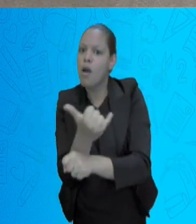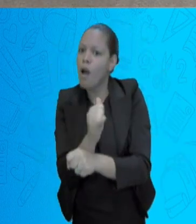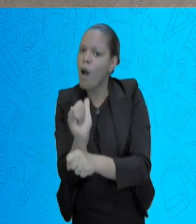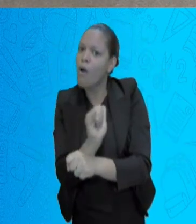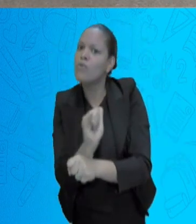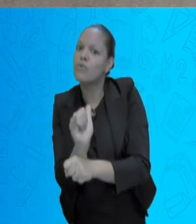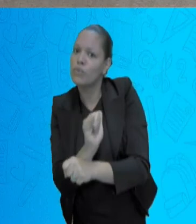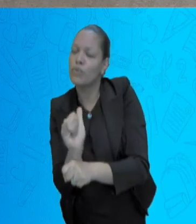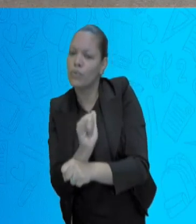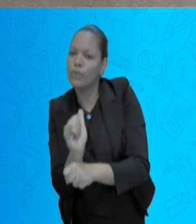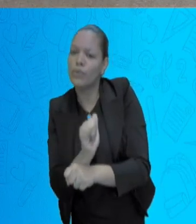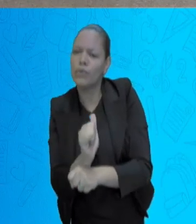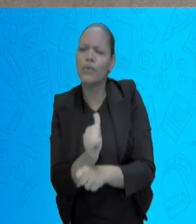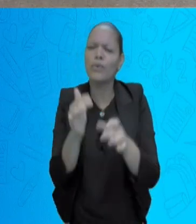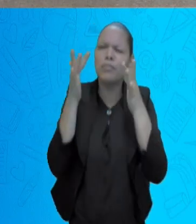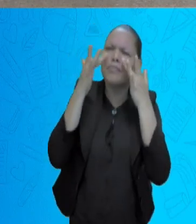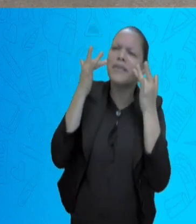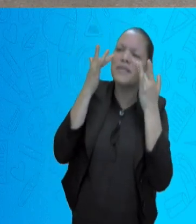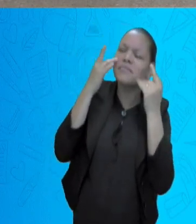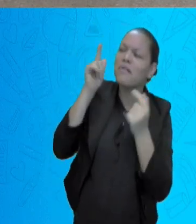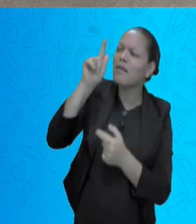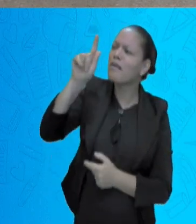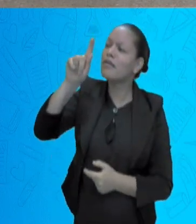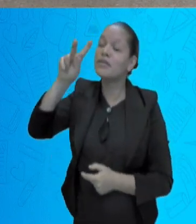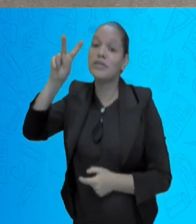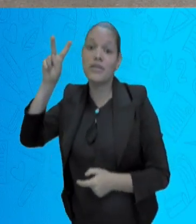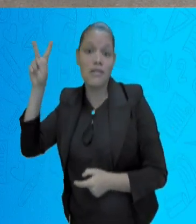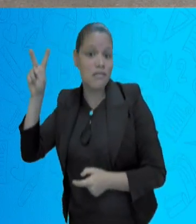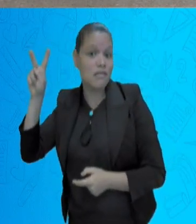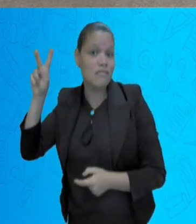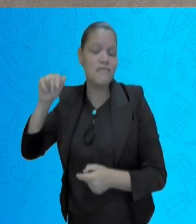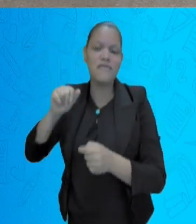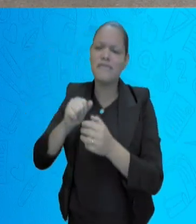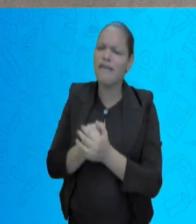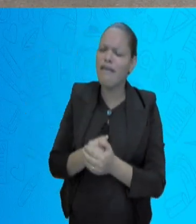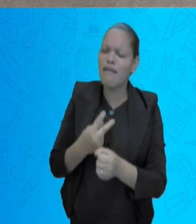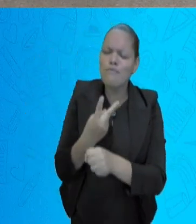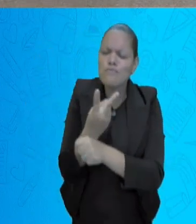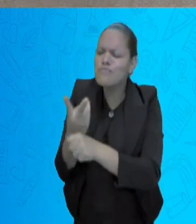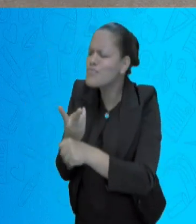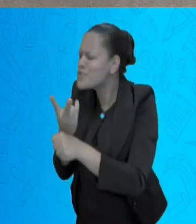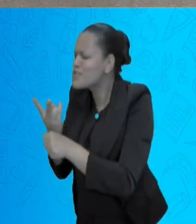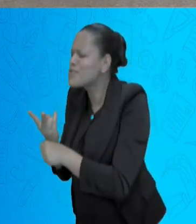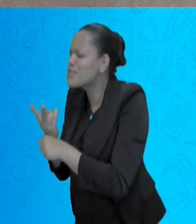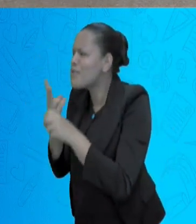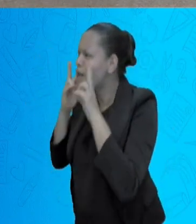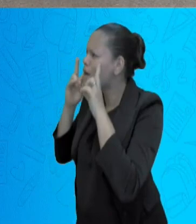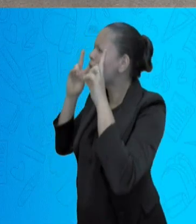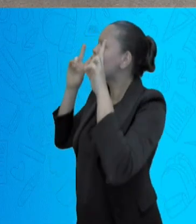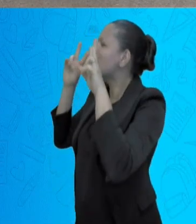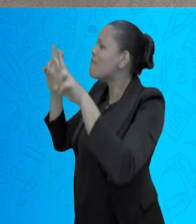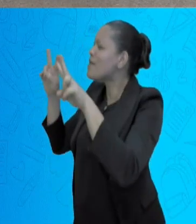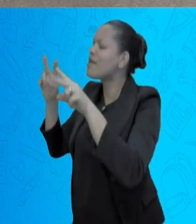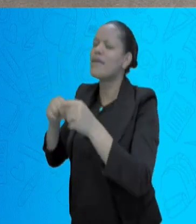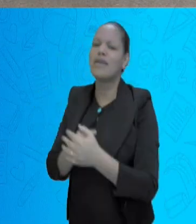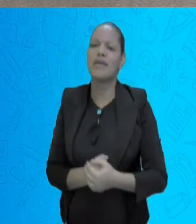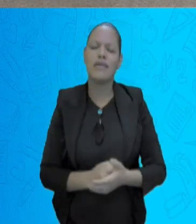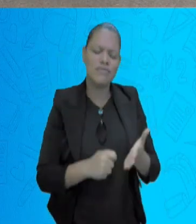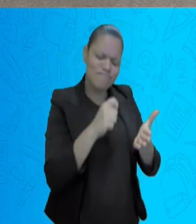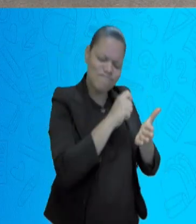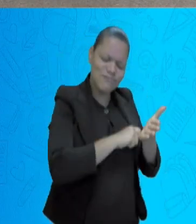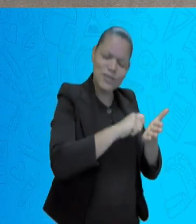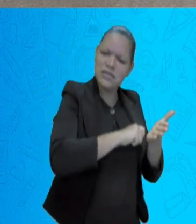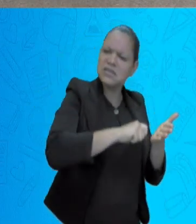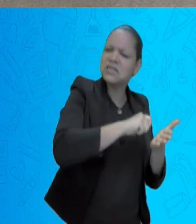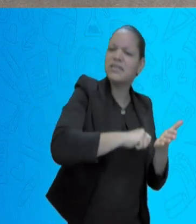até mesmo se não assistiu essa aula de pontuação, essa aula está lá no canal da SMED. Se inscreva, ative o